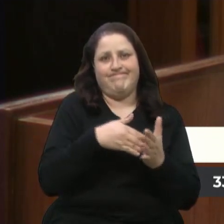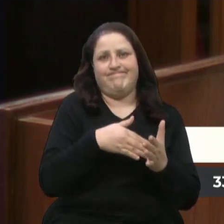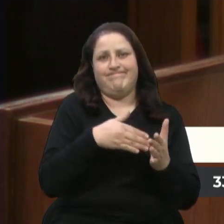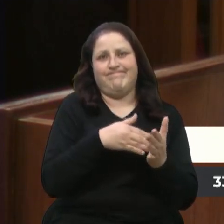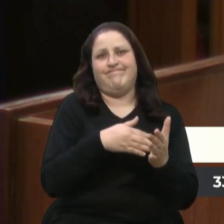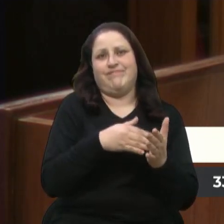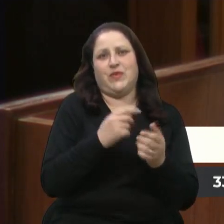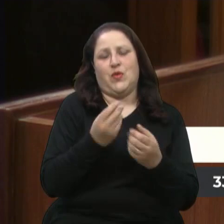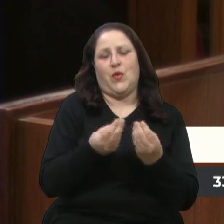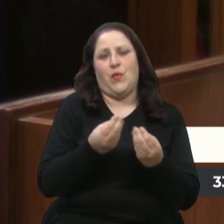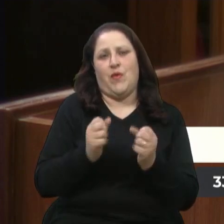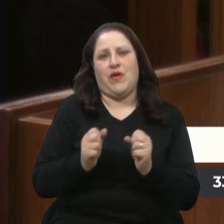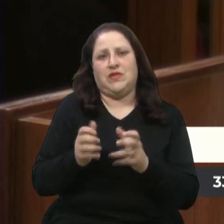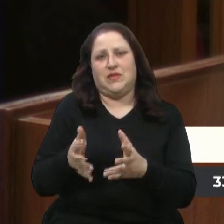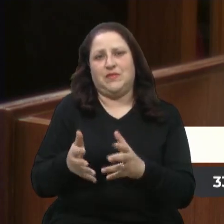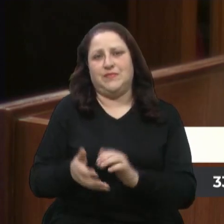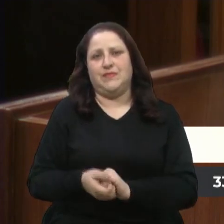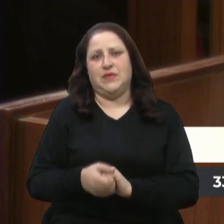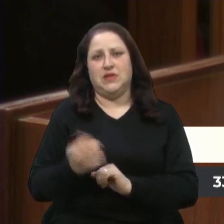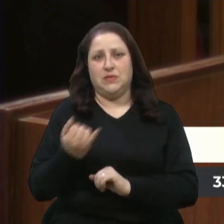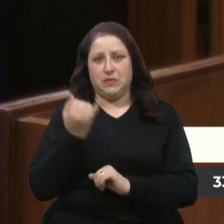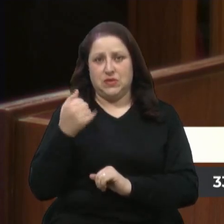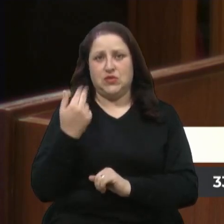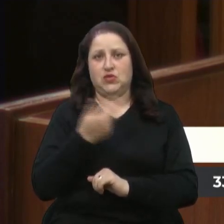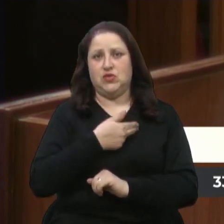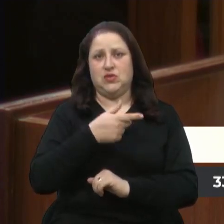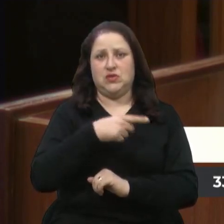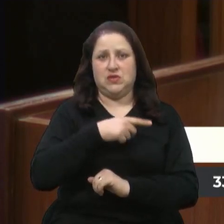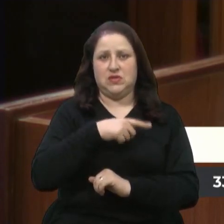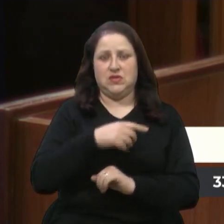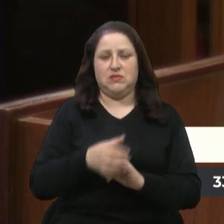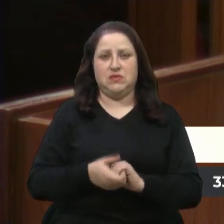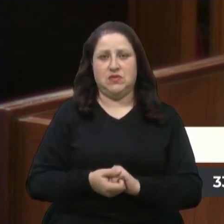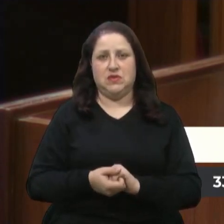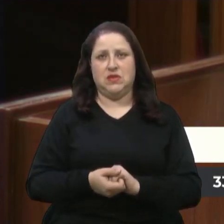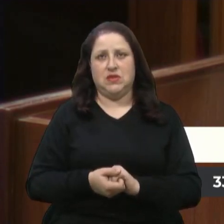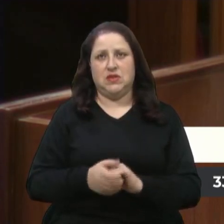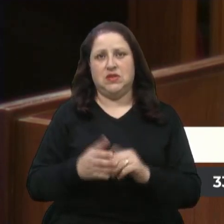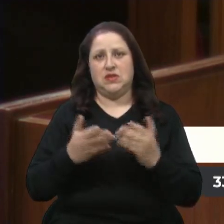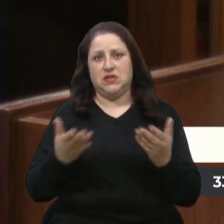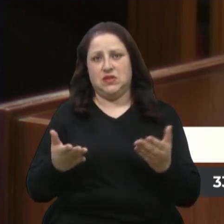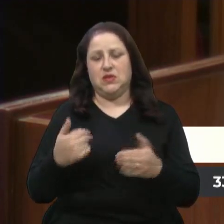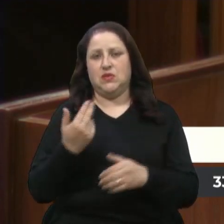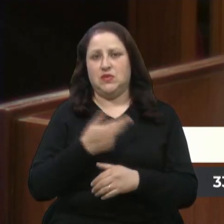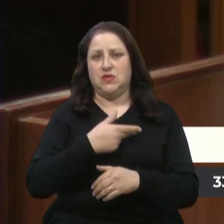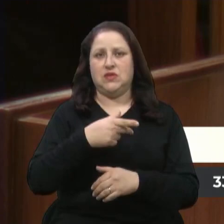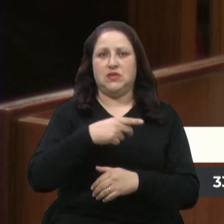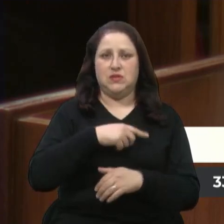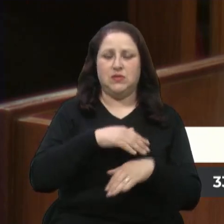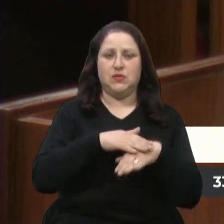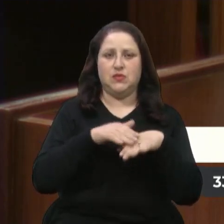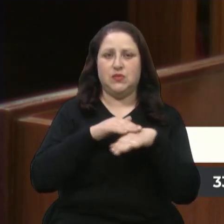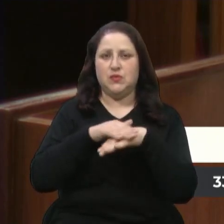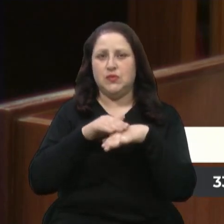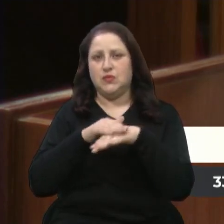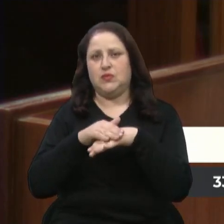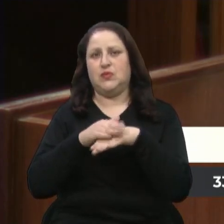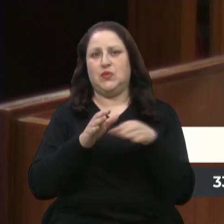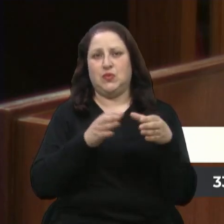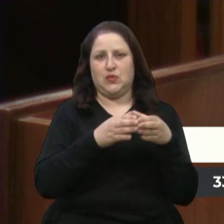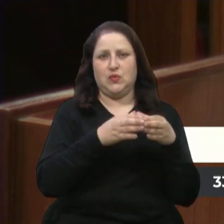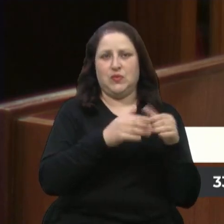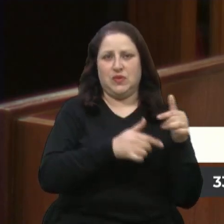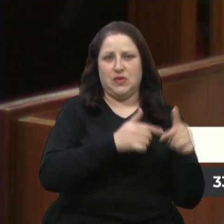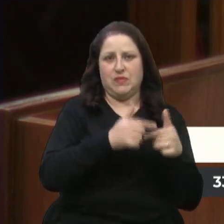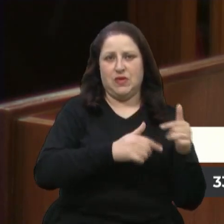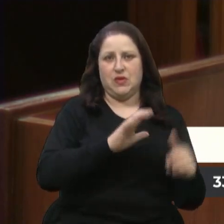ao fazer. Então, é importante a gente ter. E aí, nós estamos conversando, o comitê já